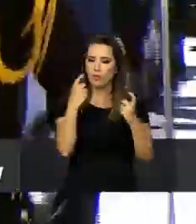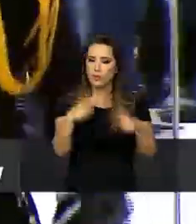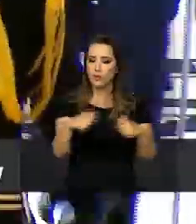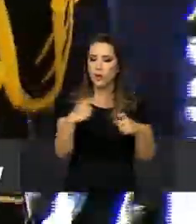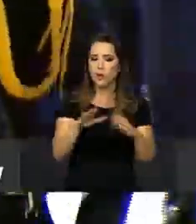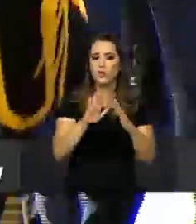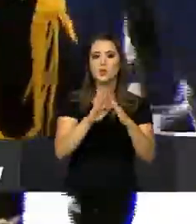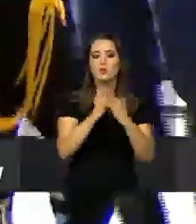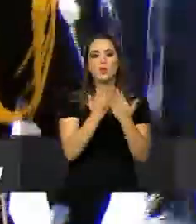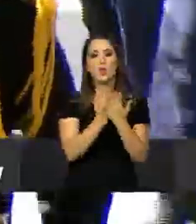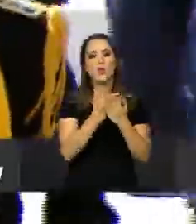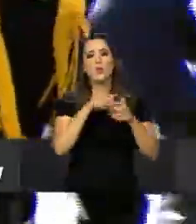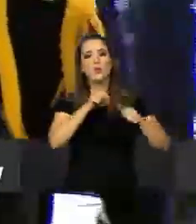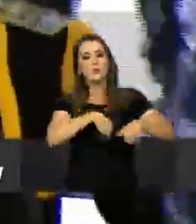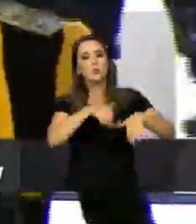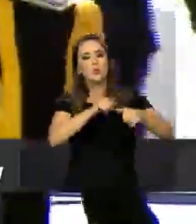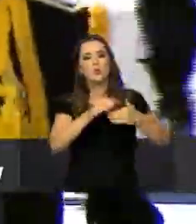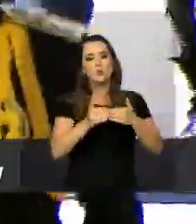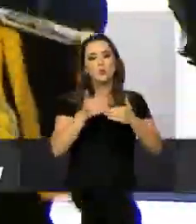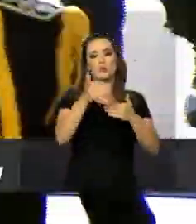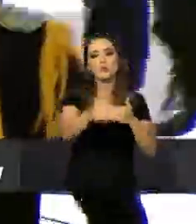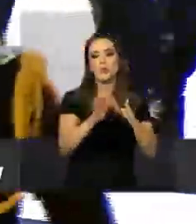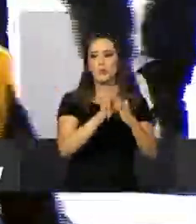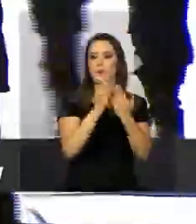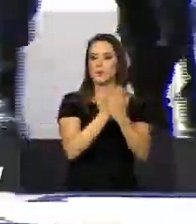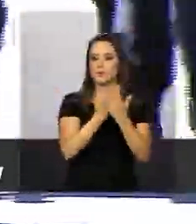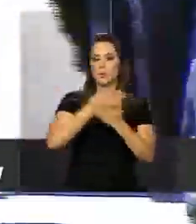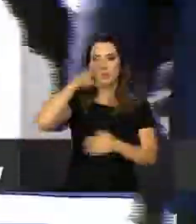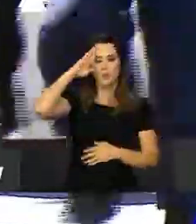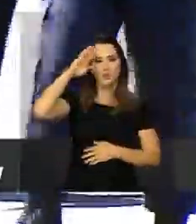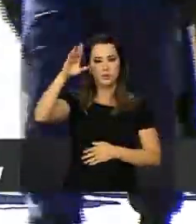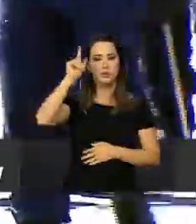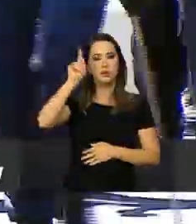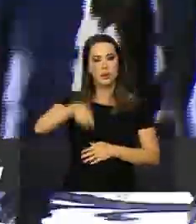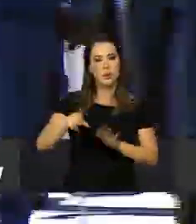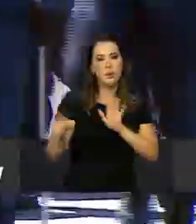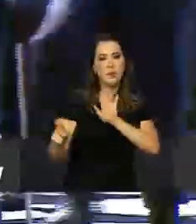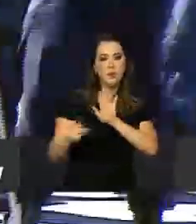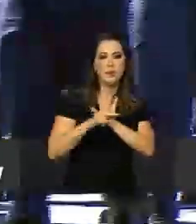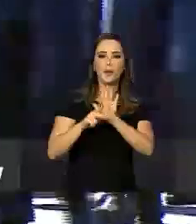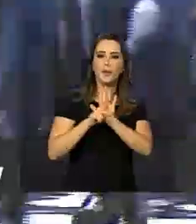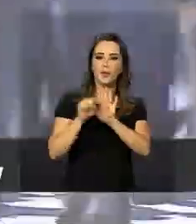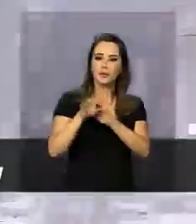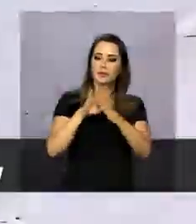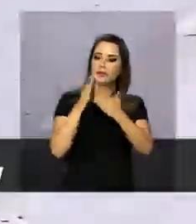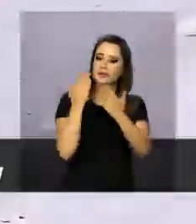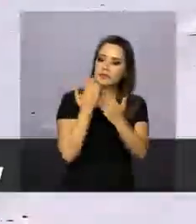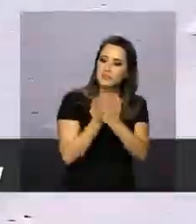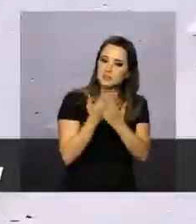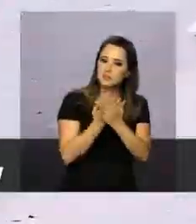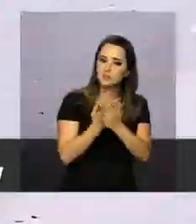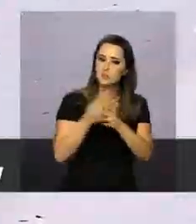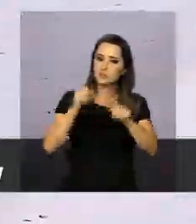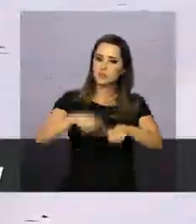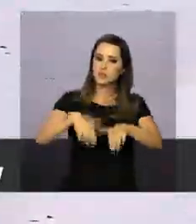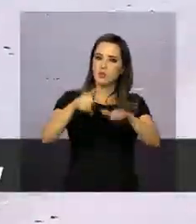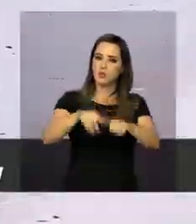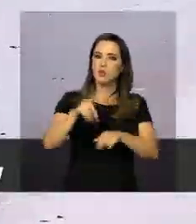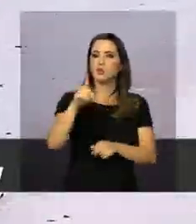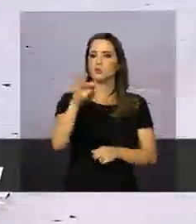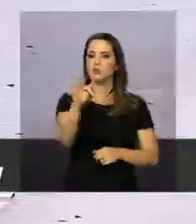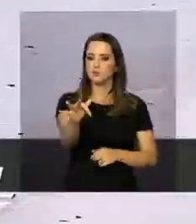Esse grupamento, após o Colégio Militar, é o da Academia de Polícia Militar do Distrito